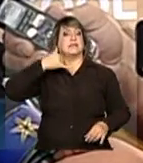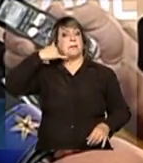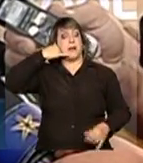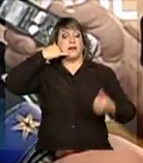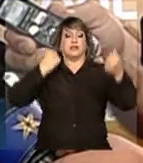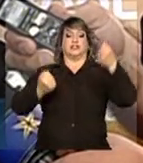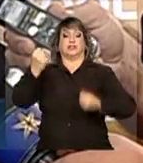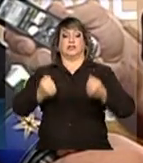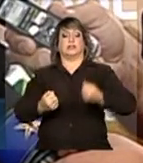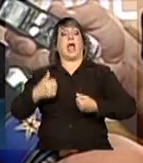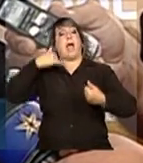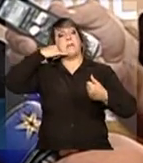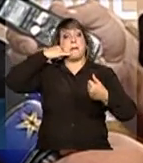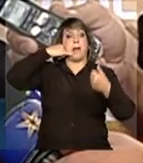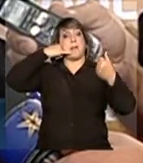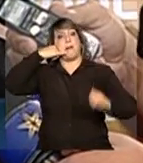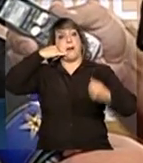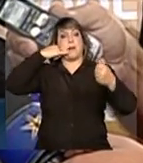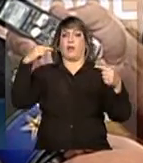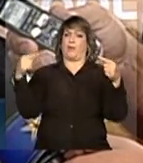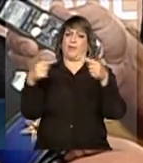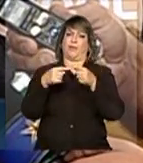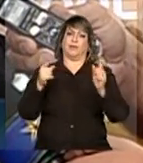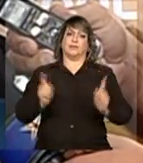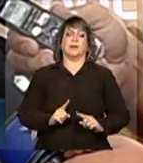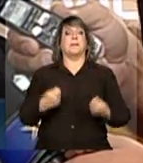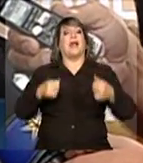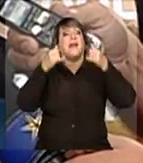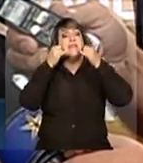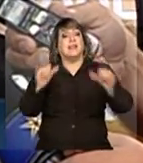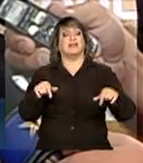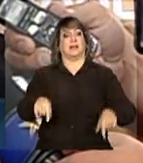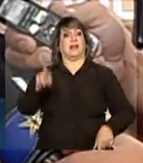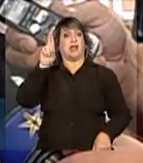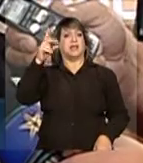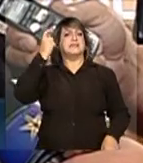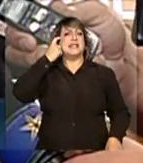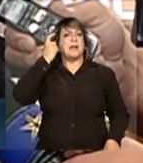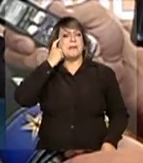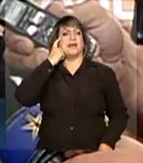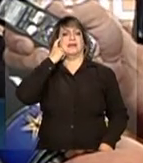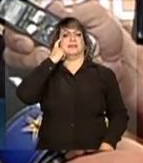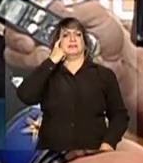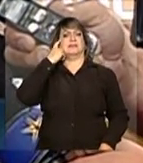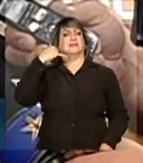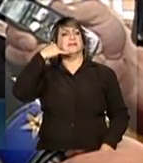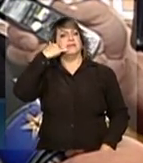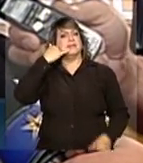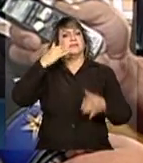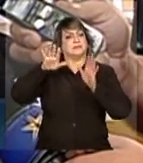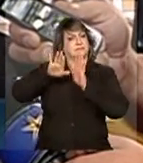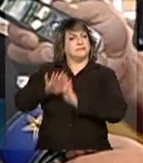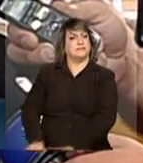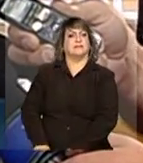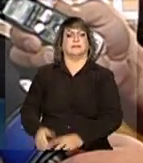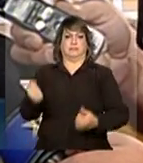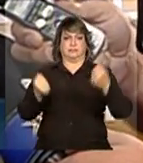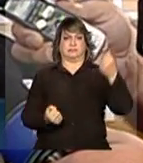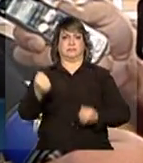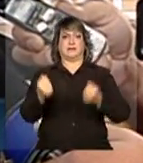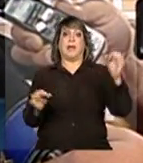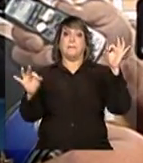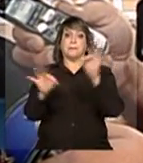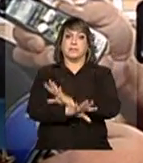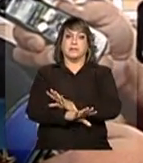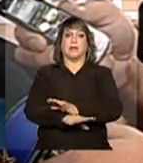essa consciência que se deve ter da responsabilidade de dirigir e a gente saber que, enquanto cidadão, no trânsito a